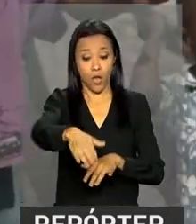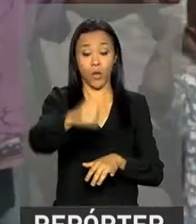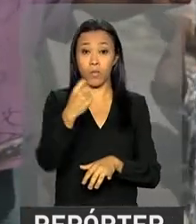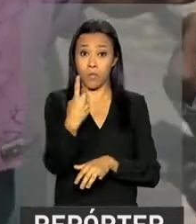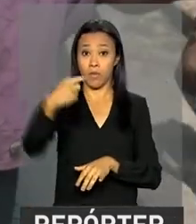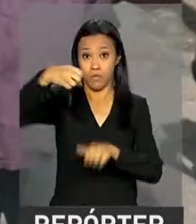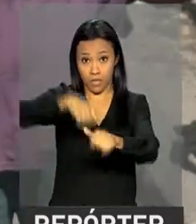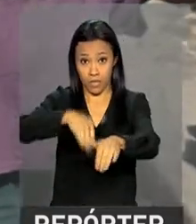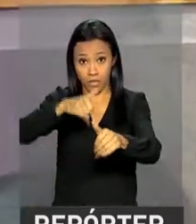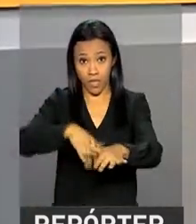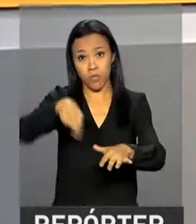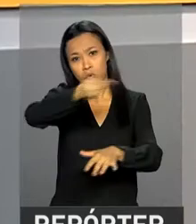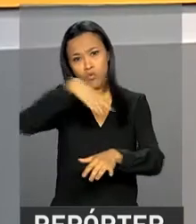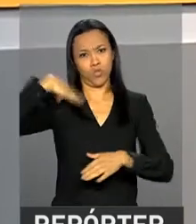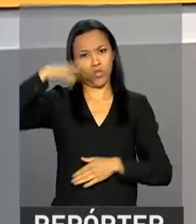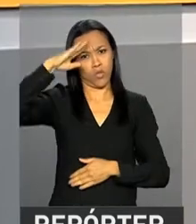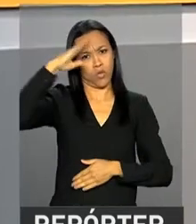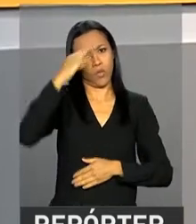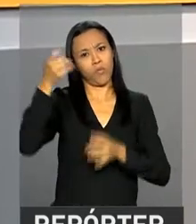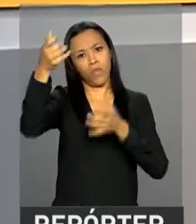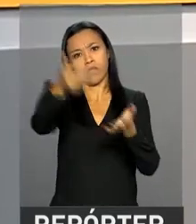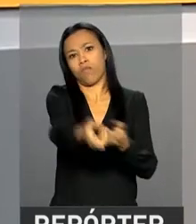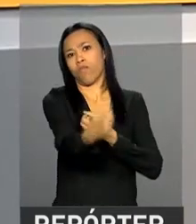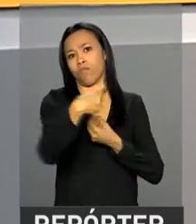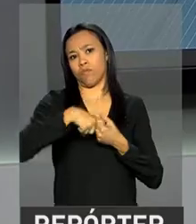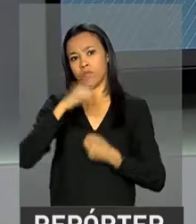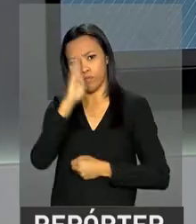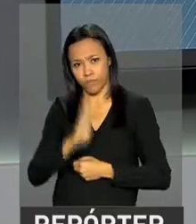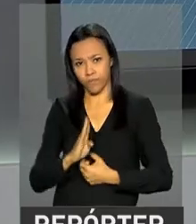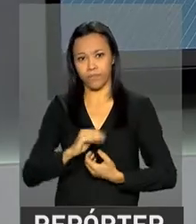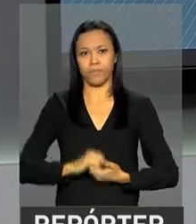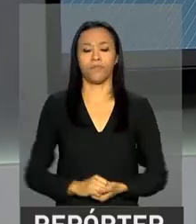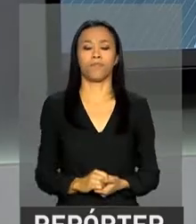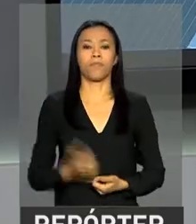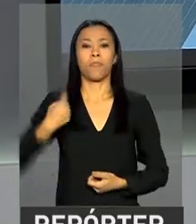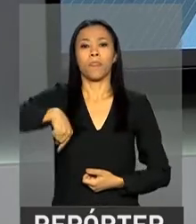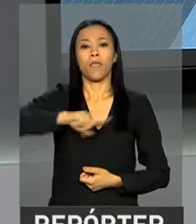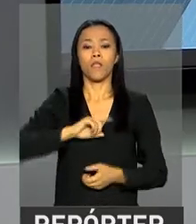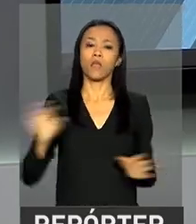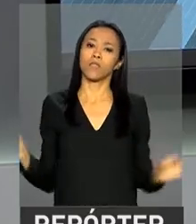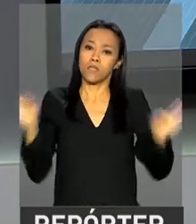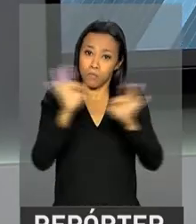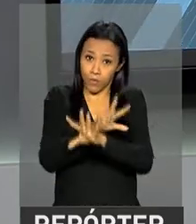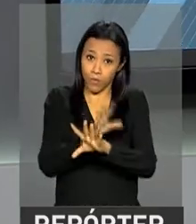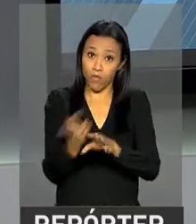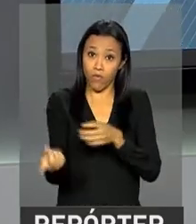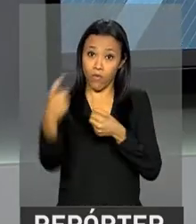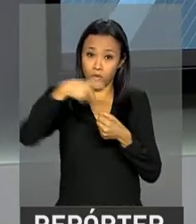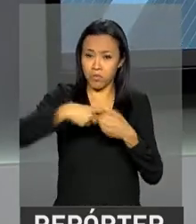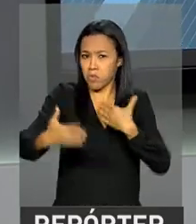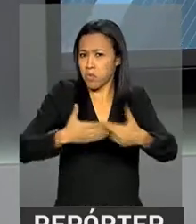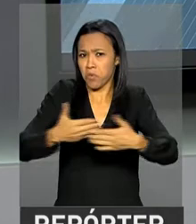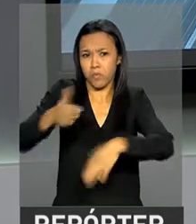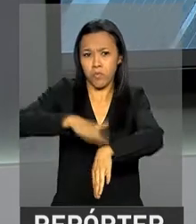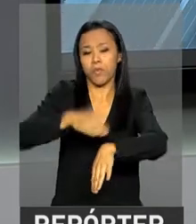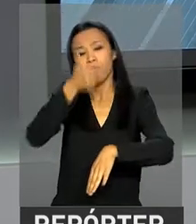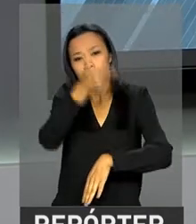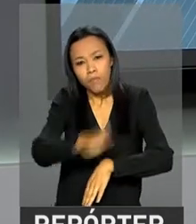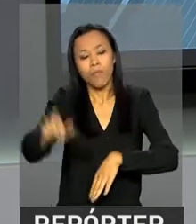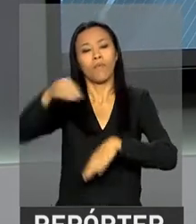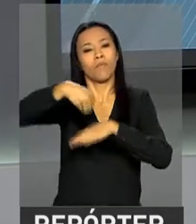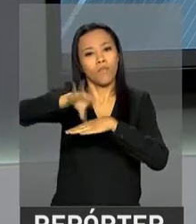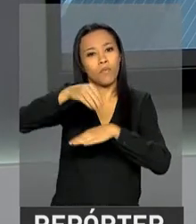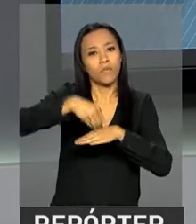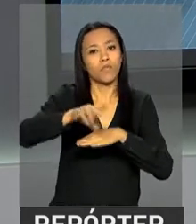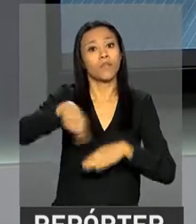setembro, os soldados começam a sair do país. E nós ficamos por aqui. Voltamos a qualquer momento com mais